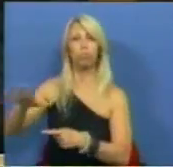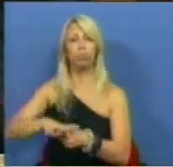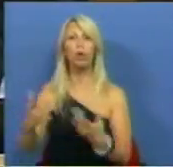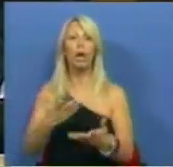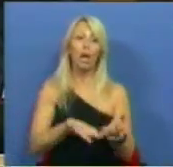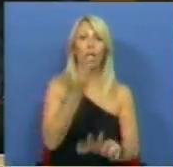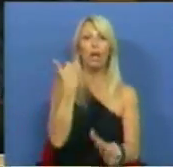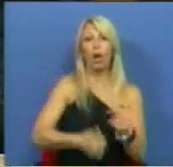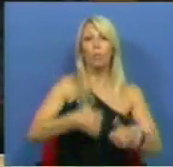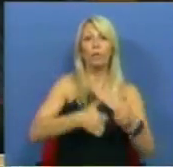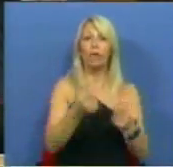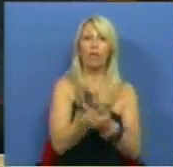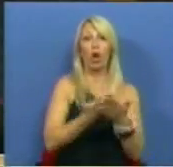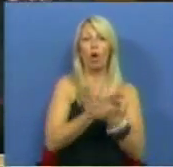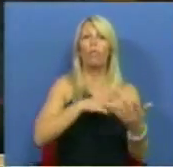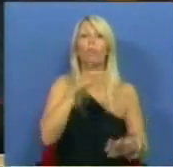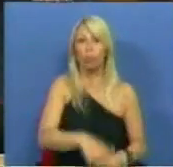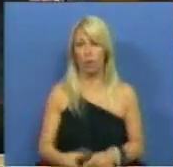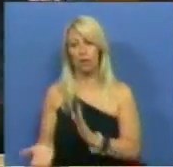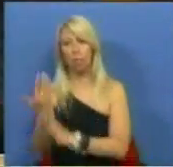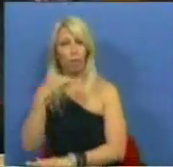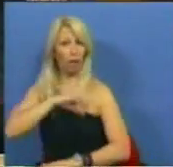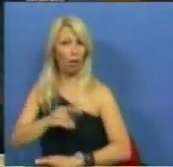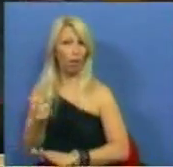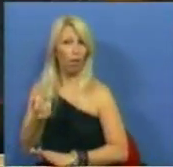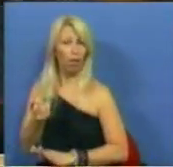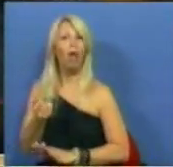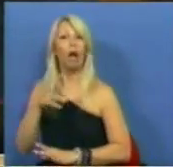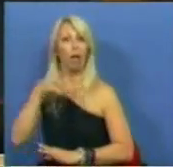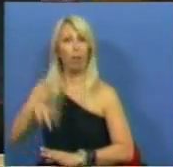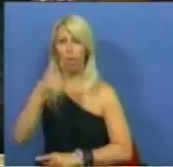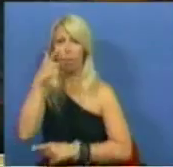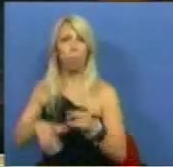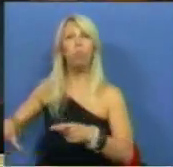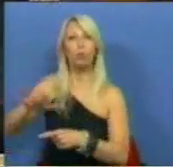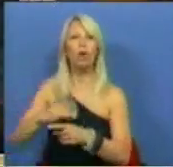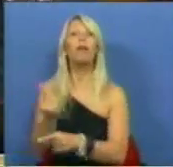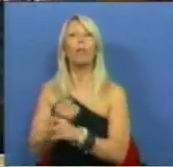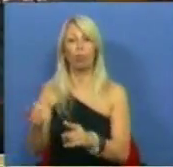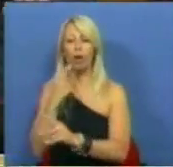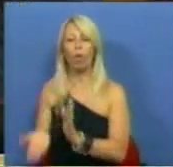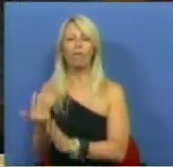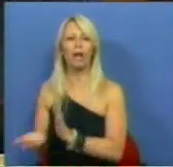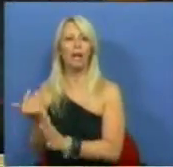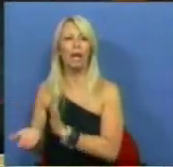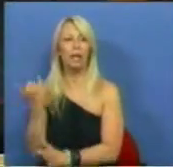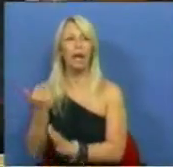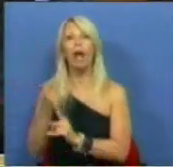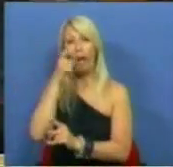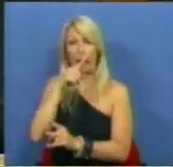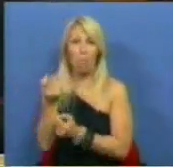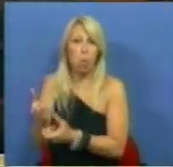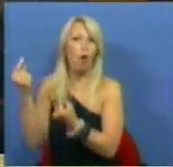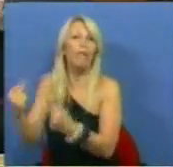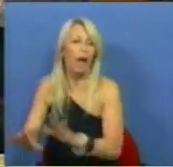à economia portuguesa. Retira salário aos portugueses porque aceita tirar os tostões a quem já pouco tem. Mas retira